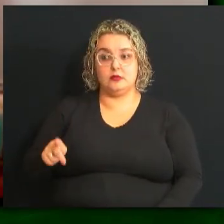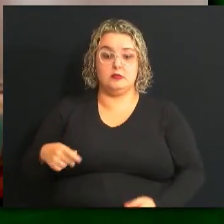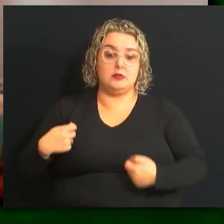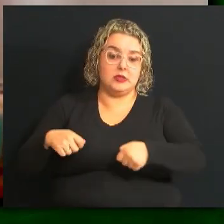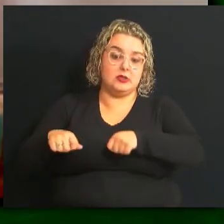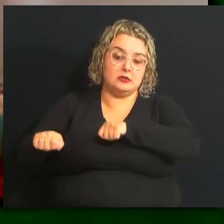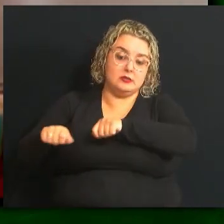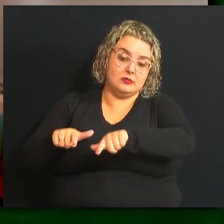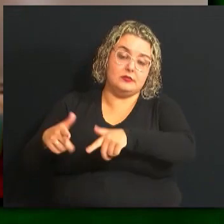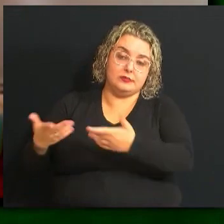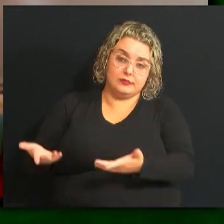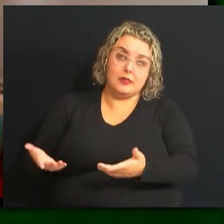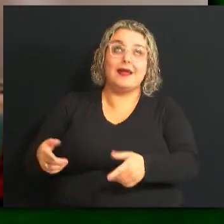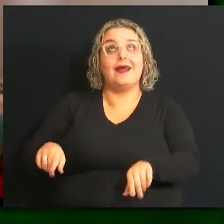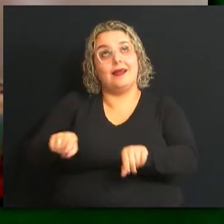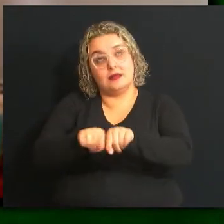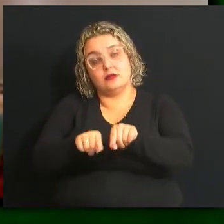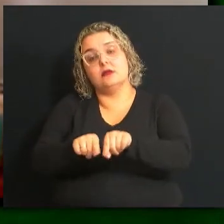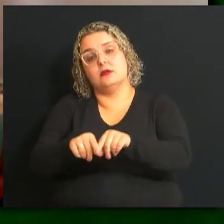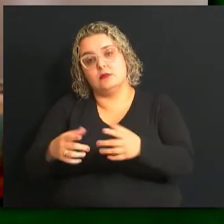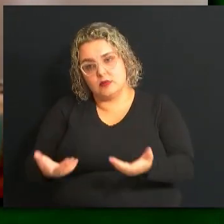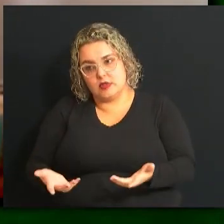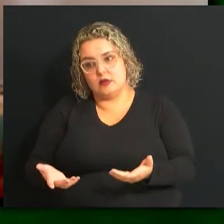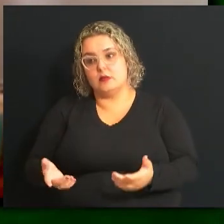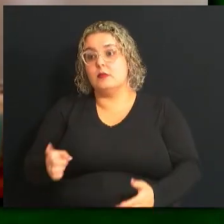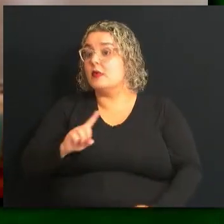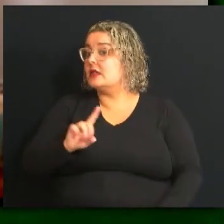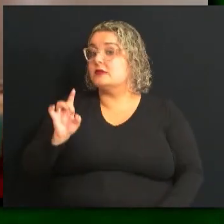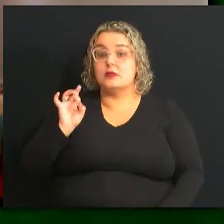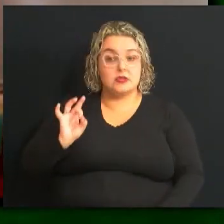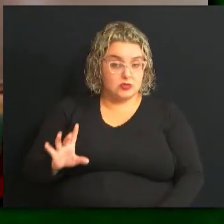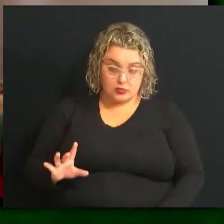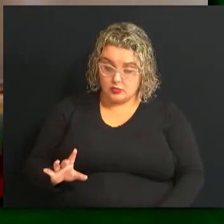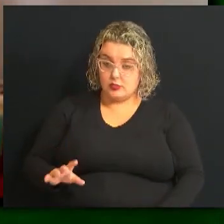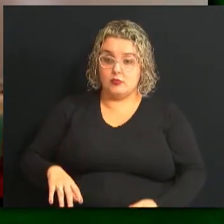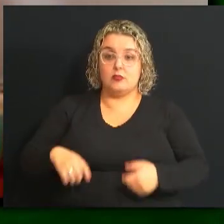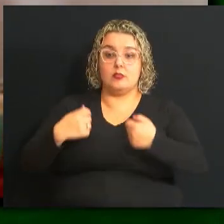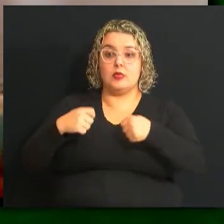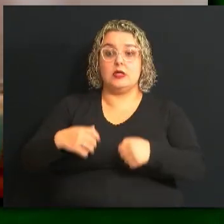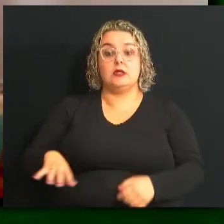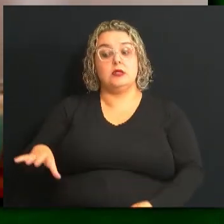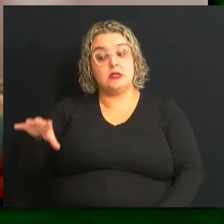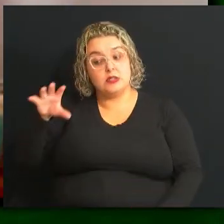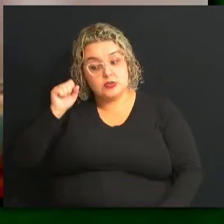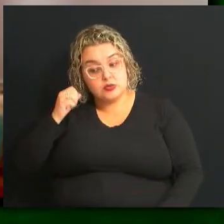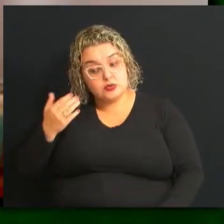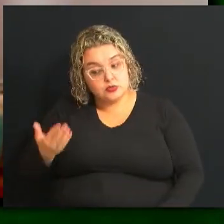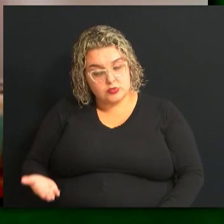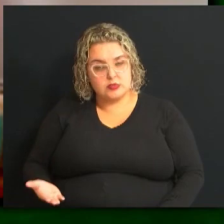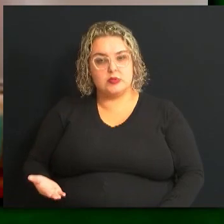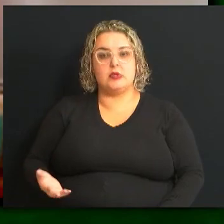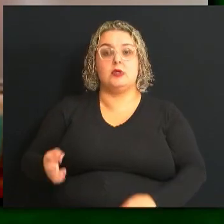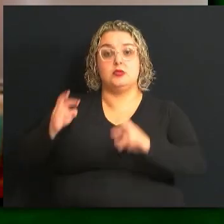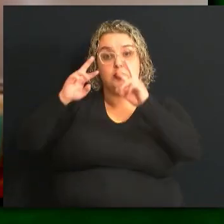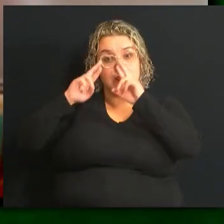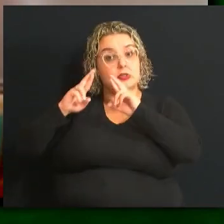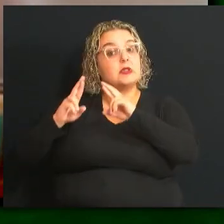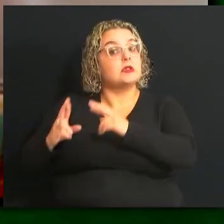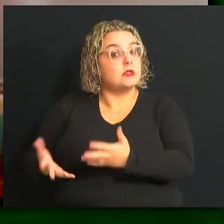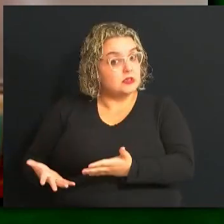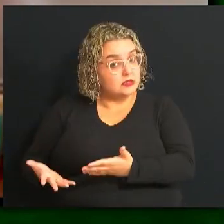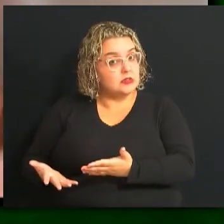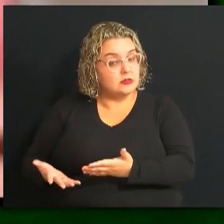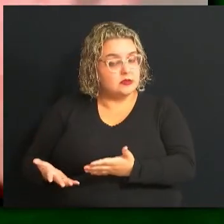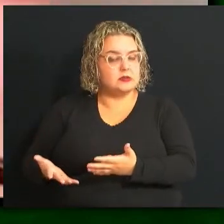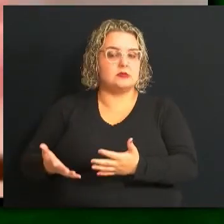É isso também, eles precisam, né? Mas não é só isso, eles precisam ser escutados, eles precisam ser respeitados como